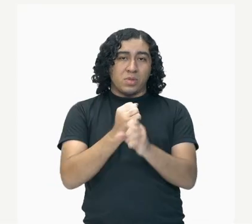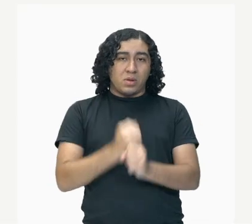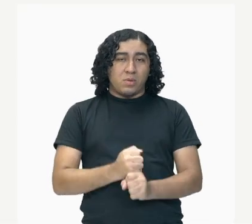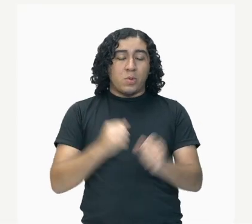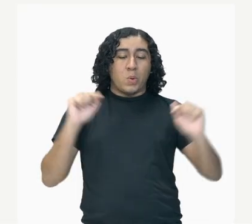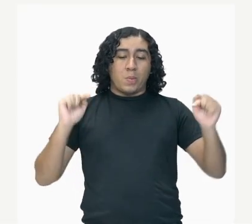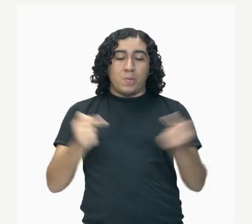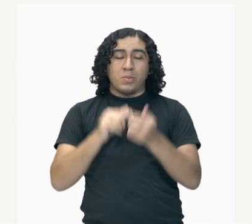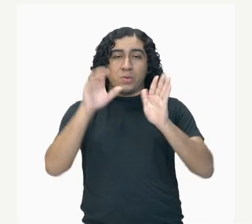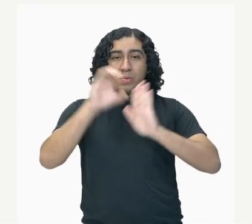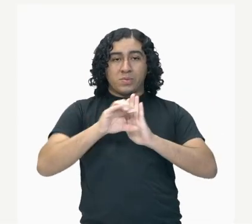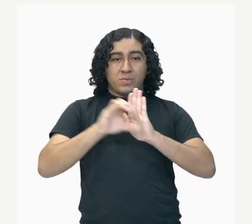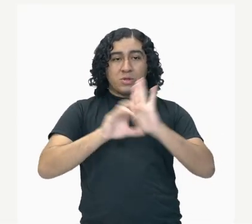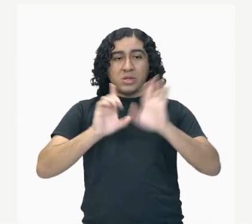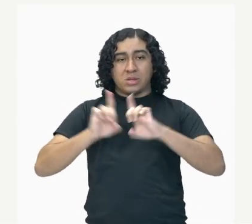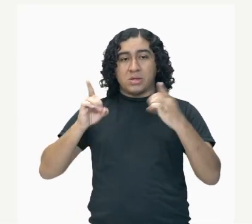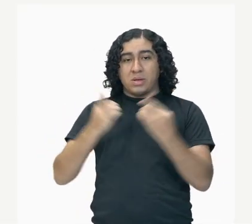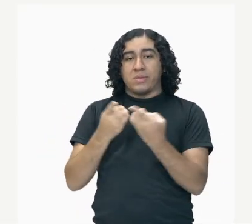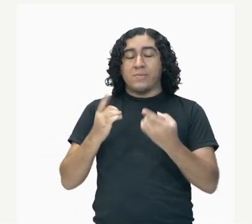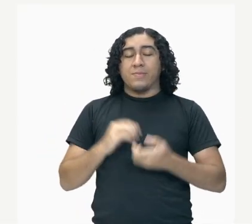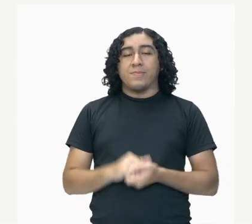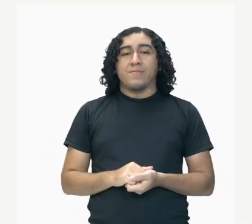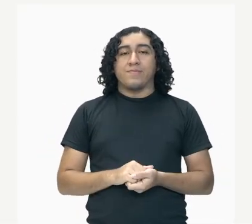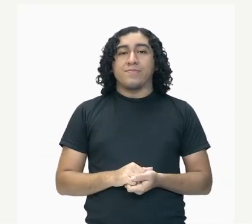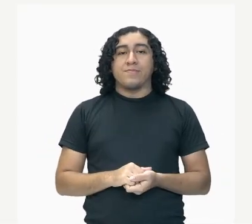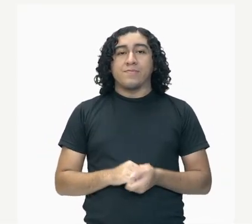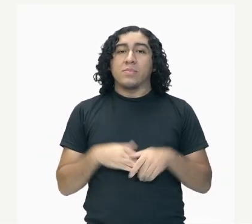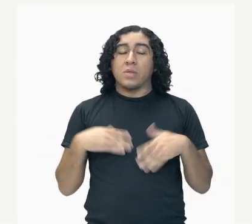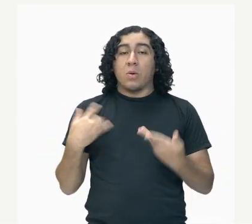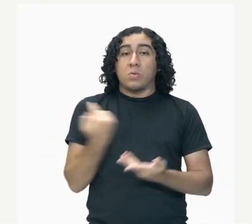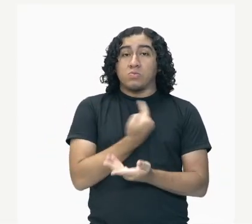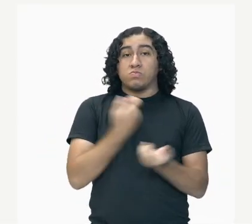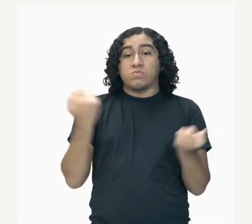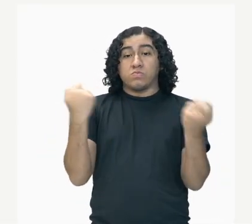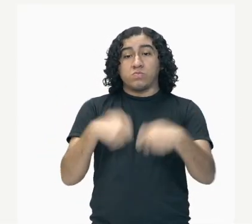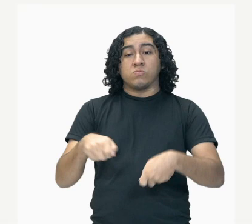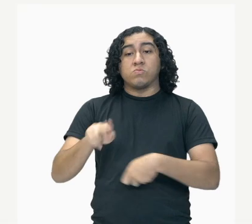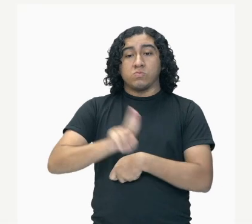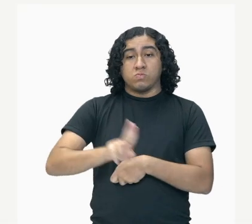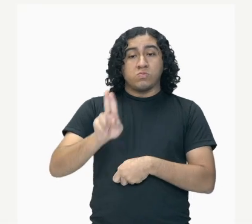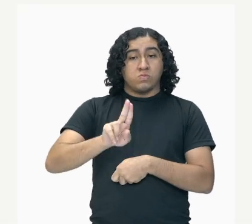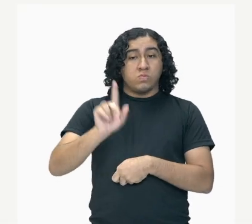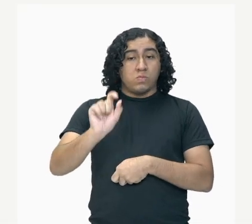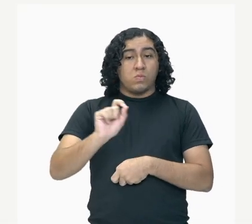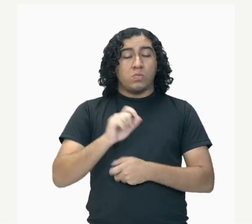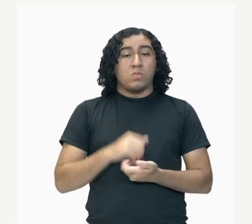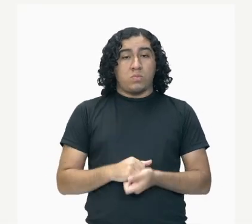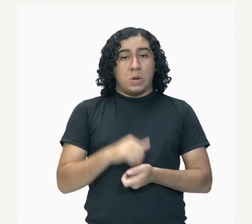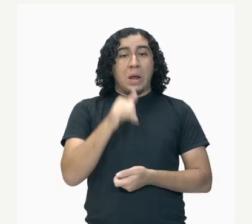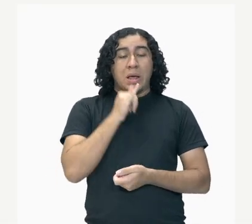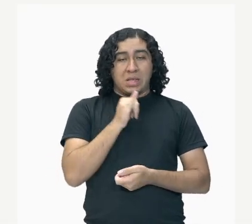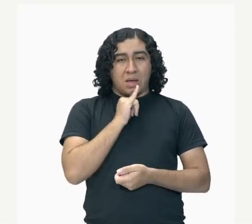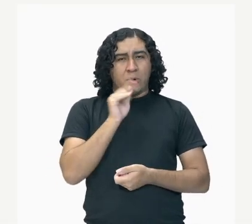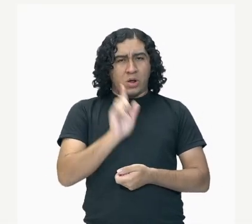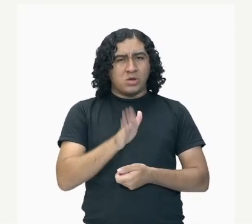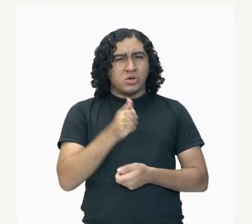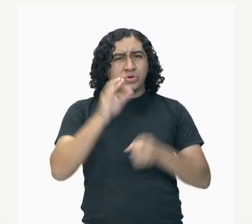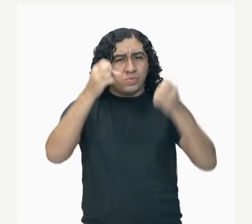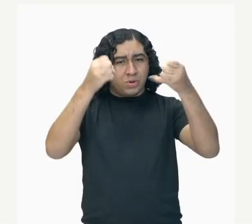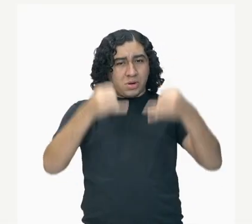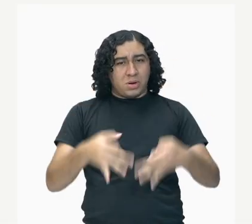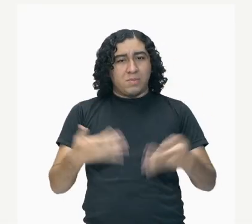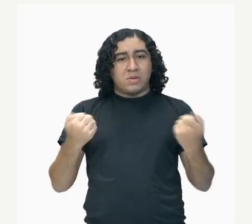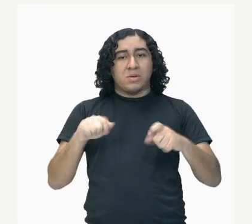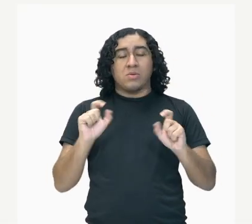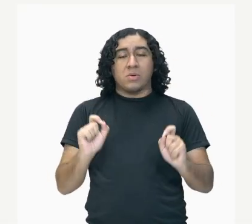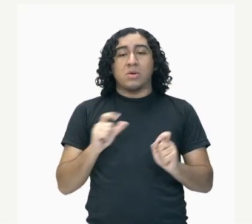densidade linear e veja que é pra gente pra gente poder aplicar essa definição que eu acabei de falar para vocês a gente tem